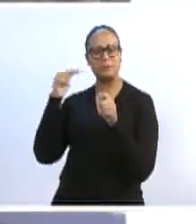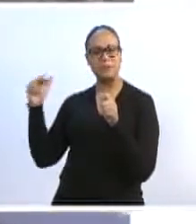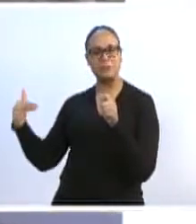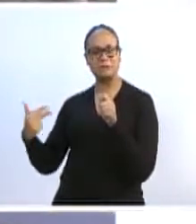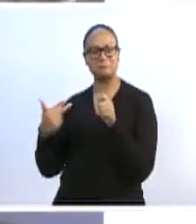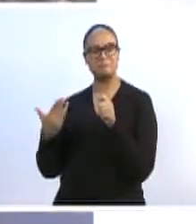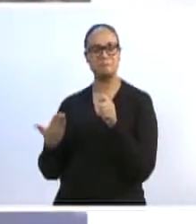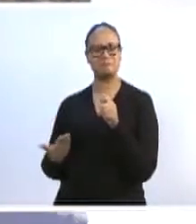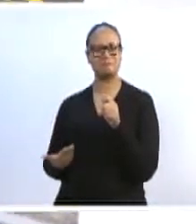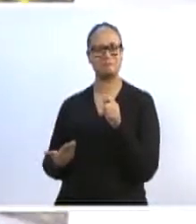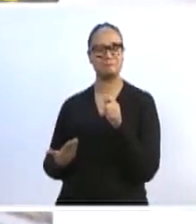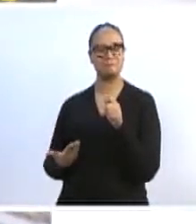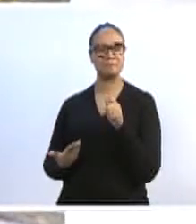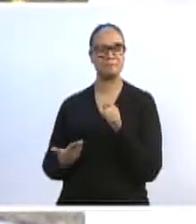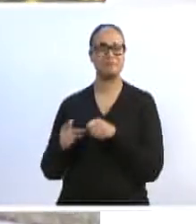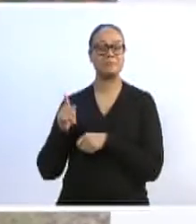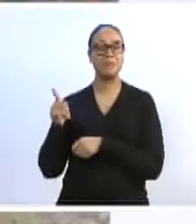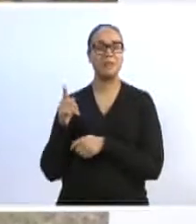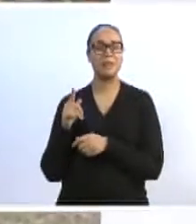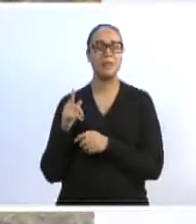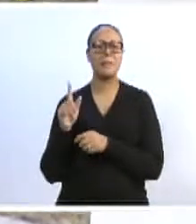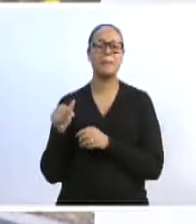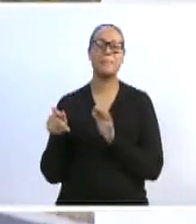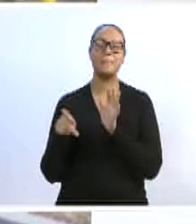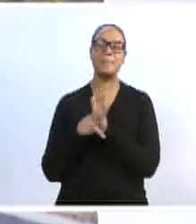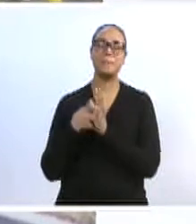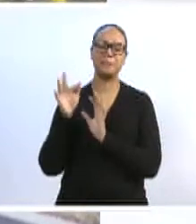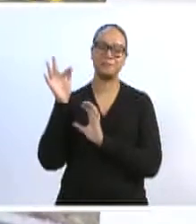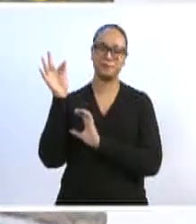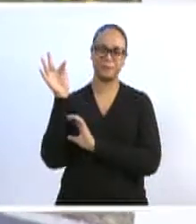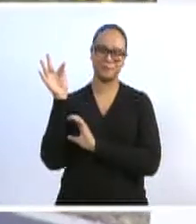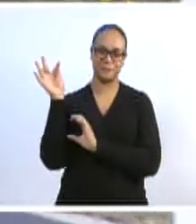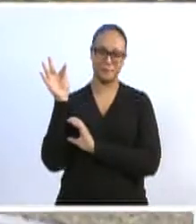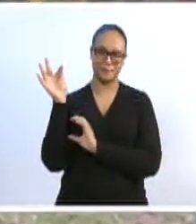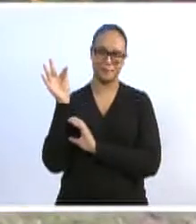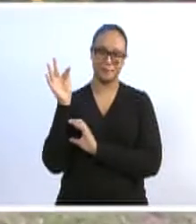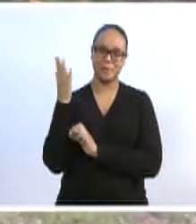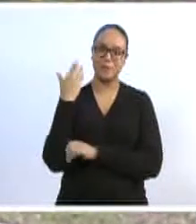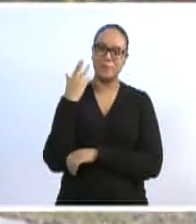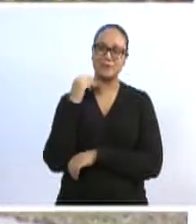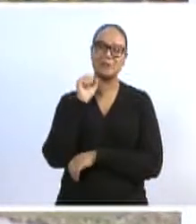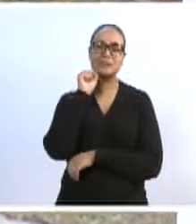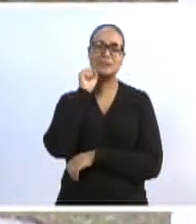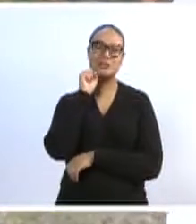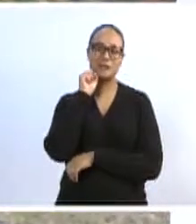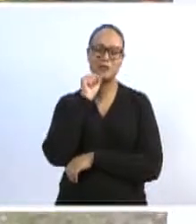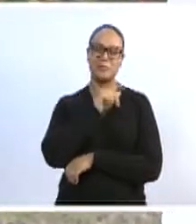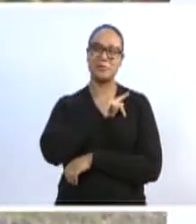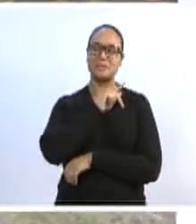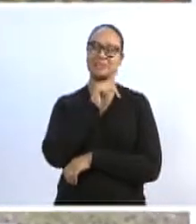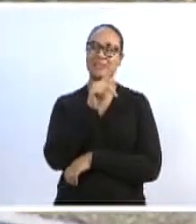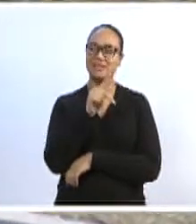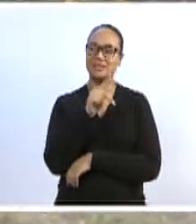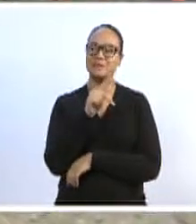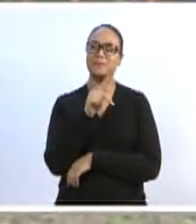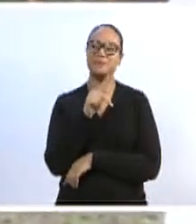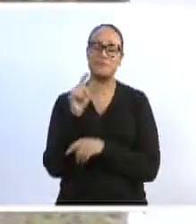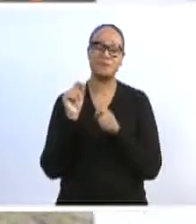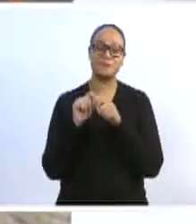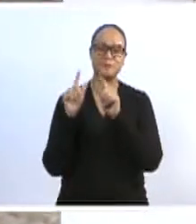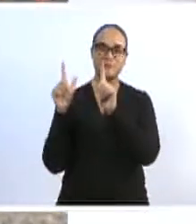a liderá-la da fundação cultural quando se houver a presidente da fundação ele sacou essa foto